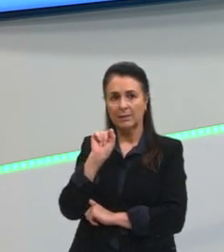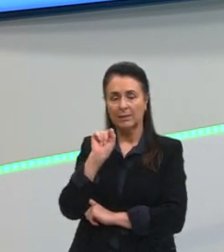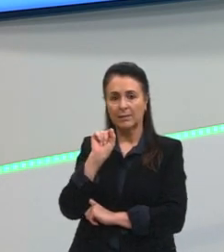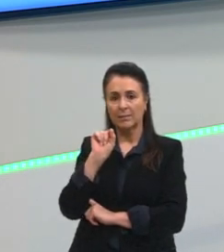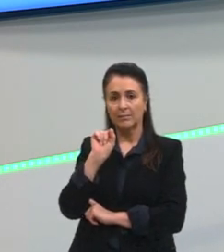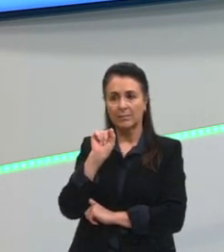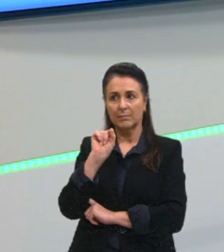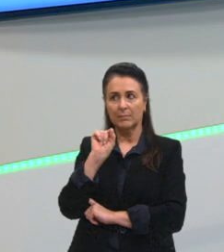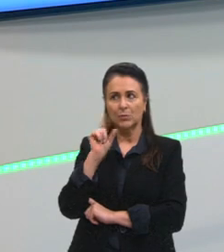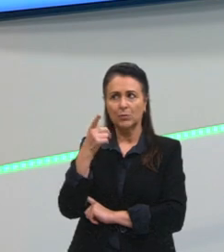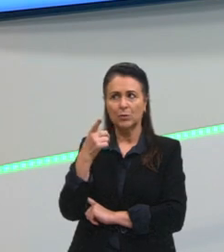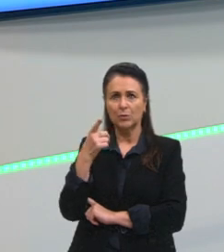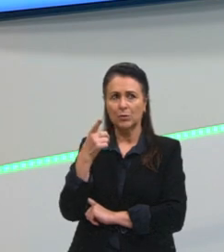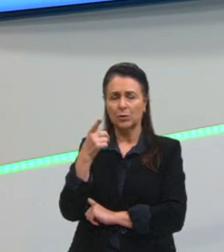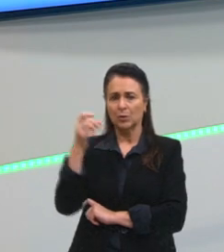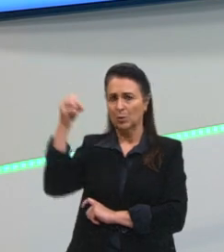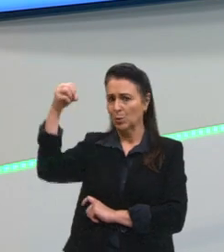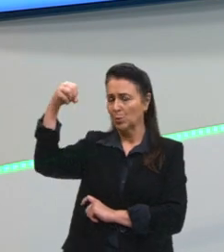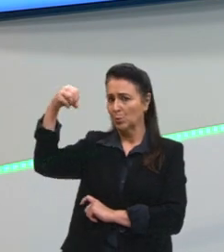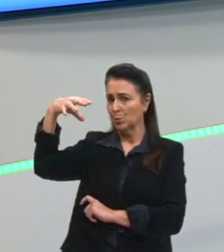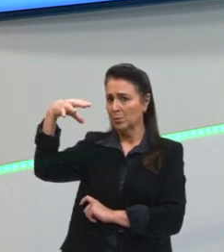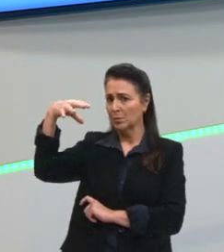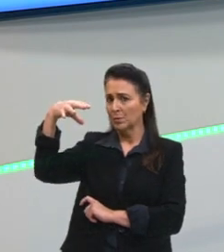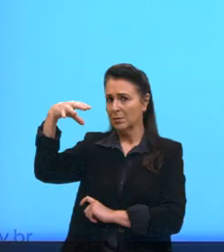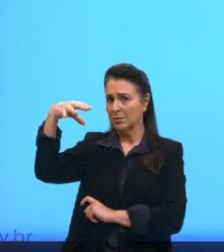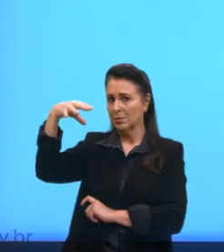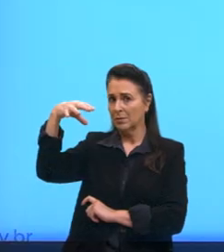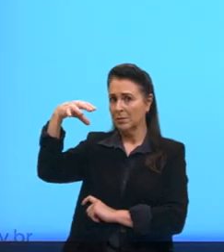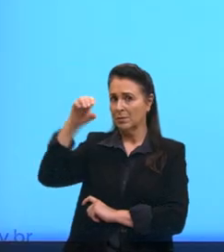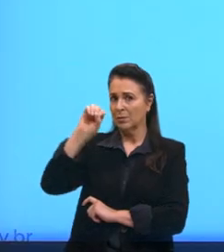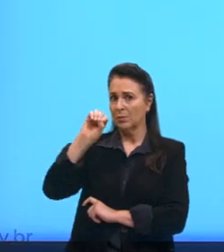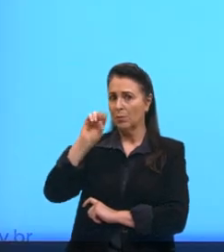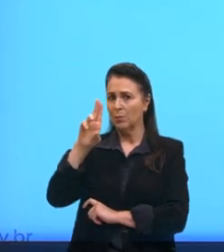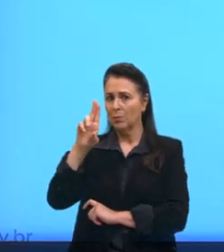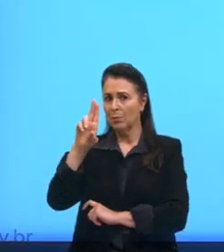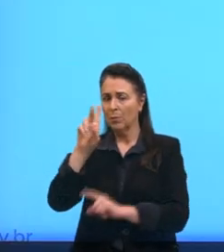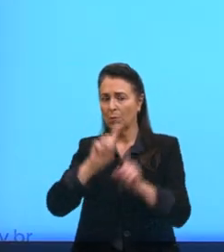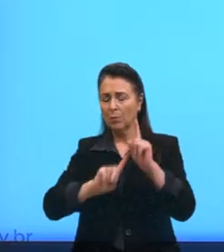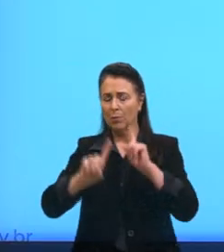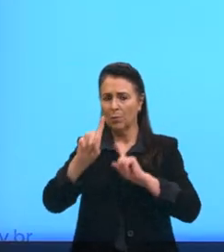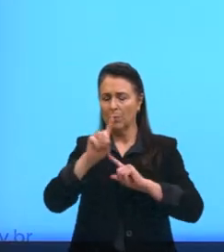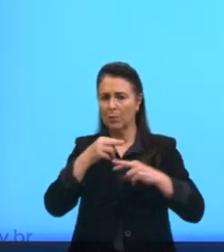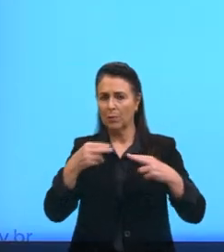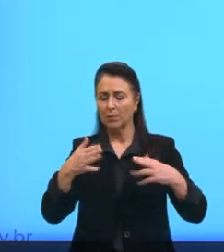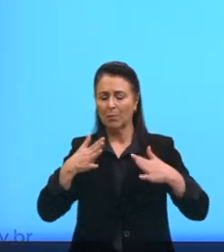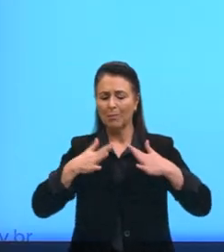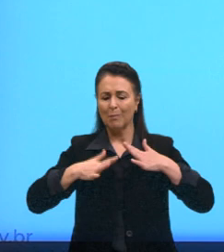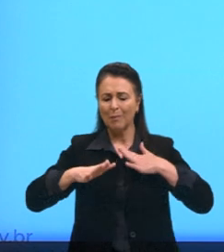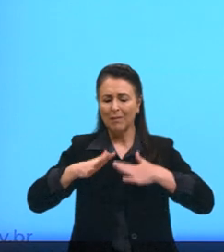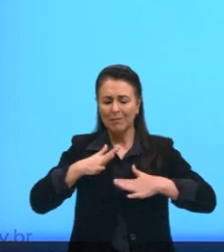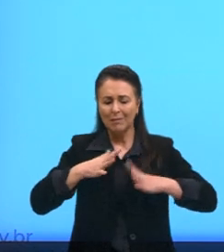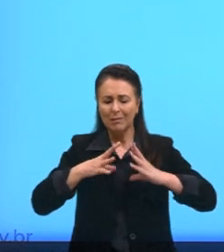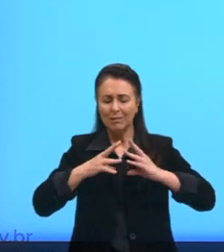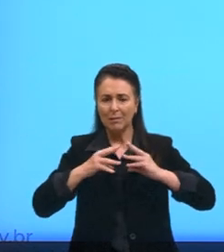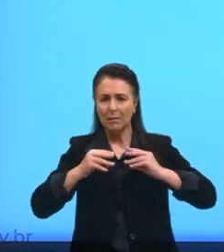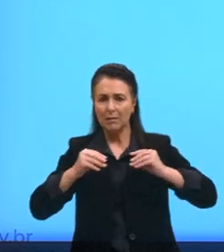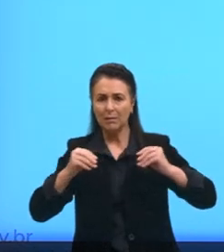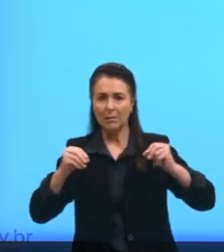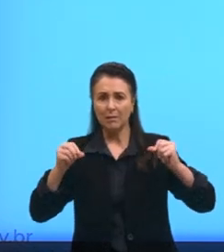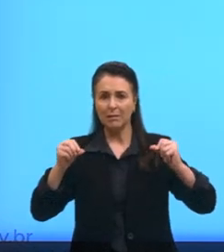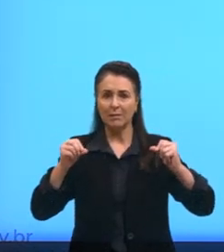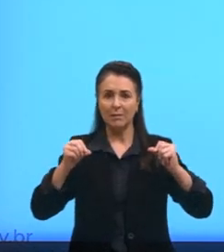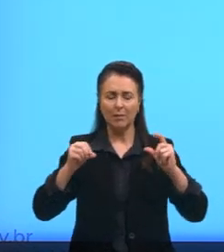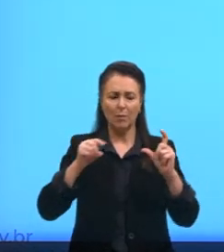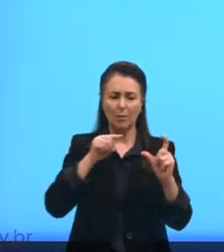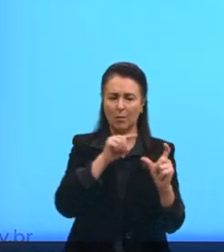luz ou de alguma coisa mais leve certo ela pode ter uma